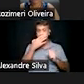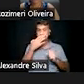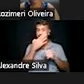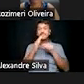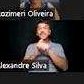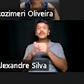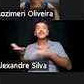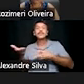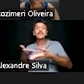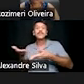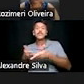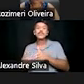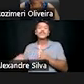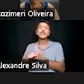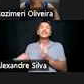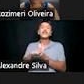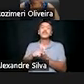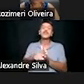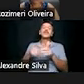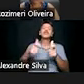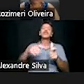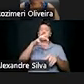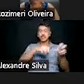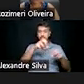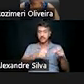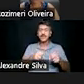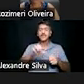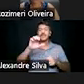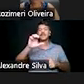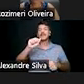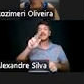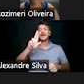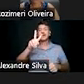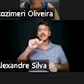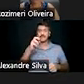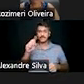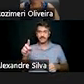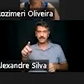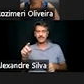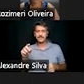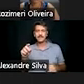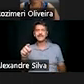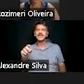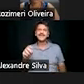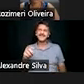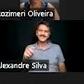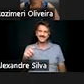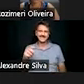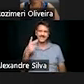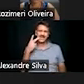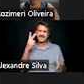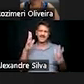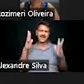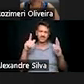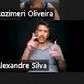comércio e aonde é que ia buscar depósitos de carvão. É. Darwin, quando Não eram vai, santos esses não é, naturalistas. e Darwin,